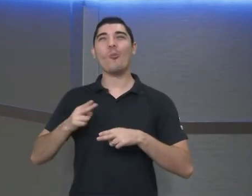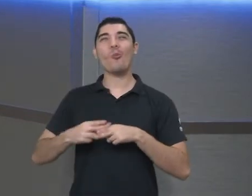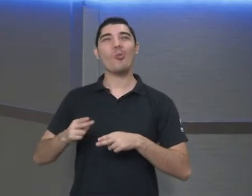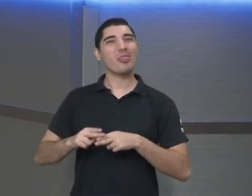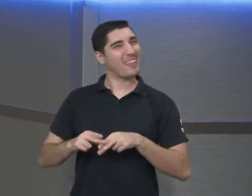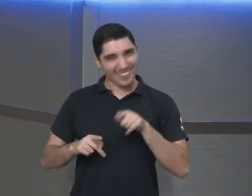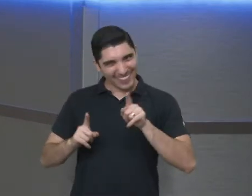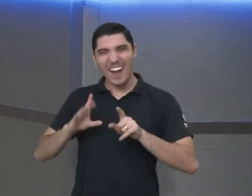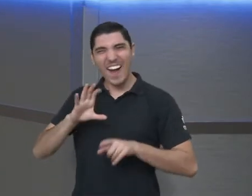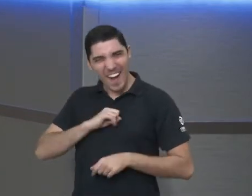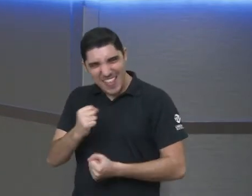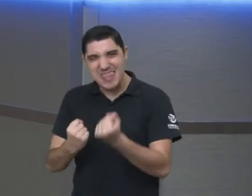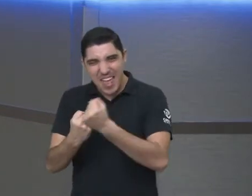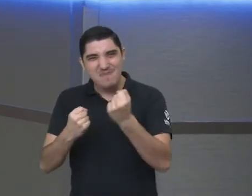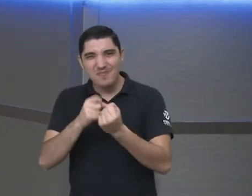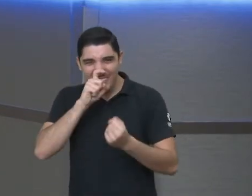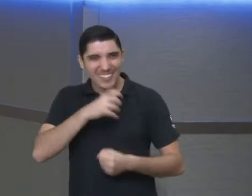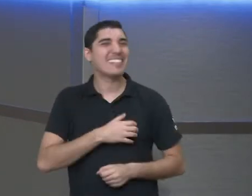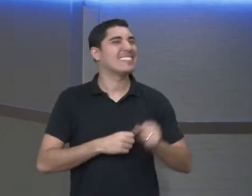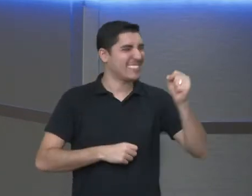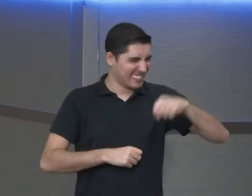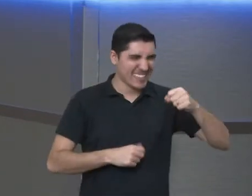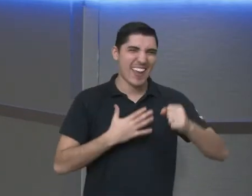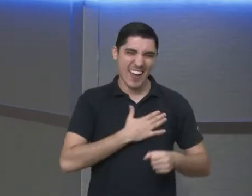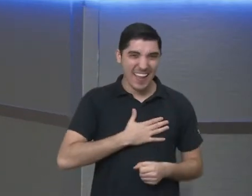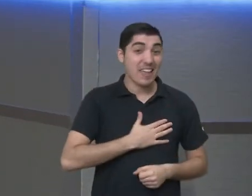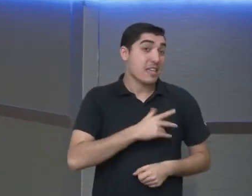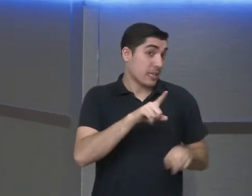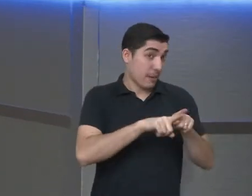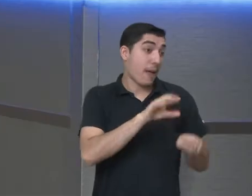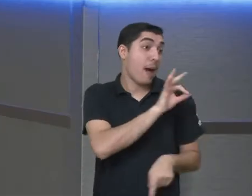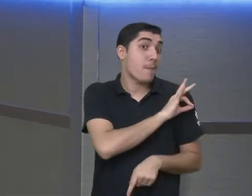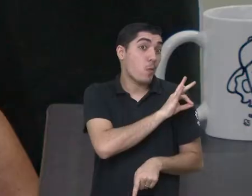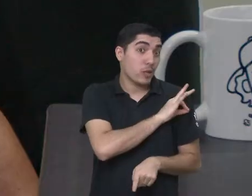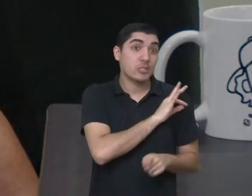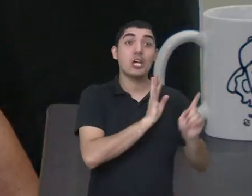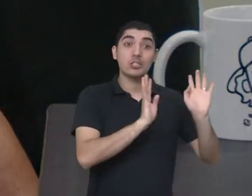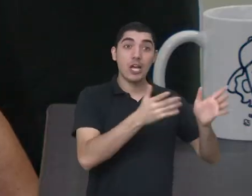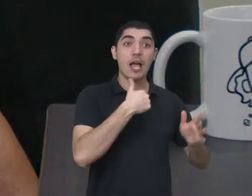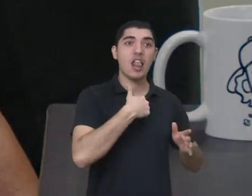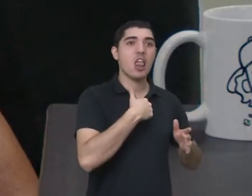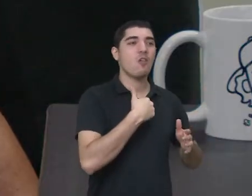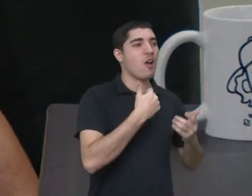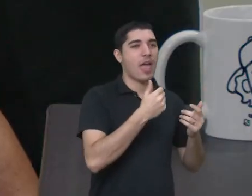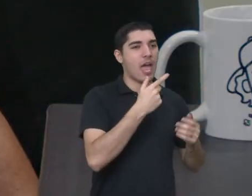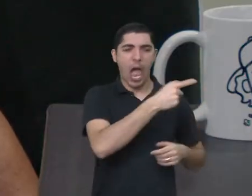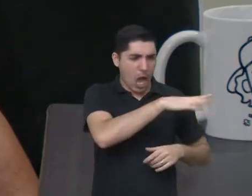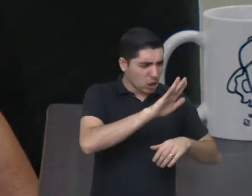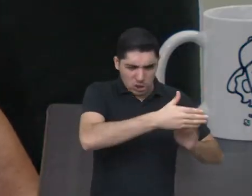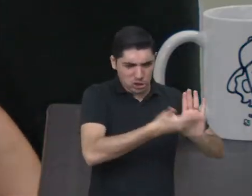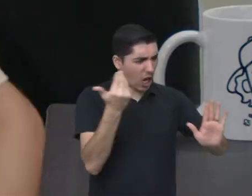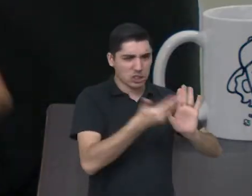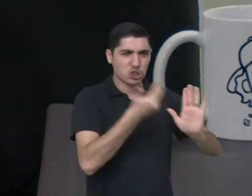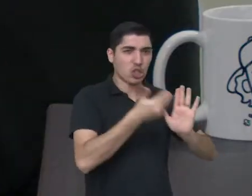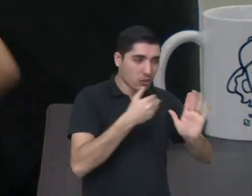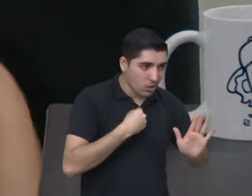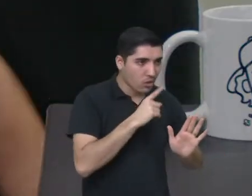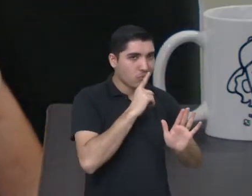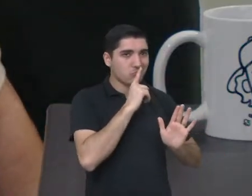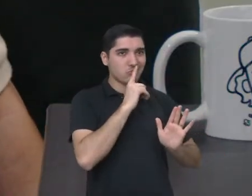Fusquinha. E nós chegamos ali na beira da Via Anchieta, estava tudo parado, em função